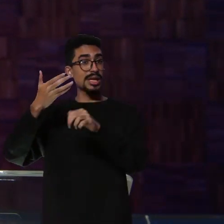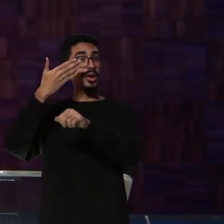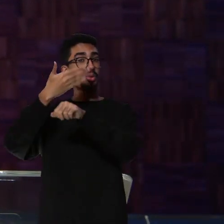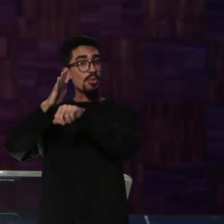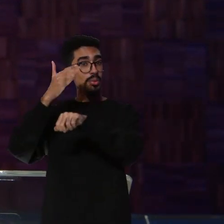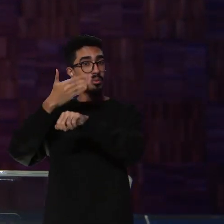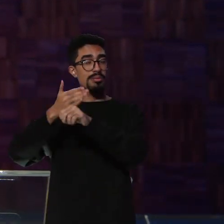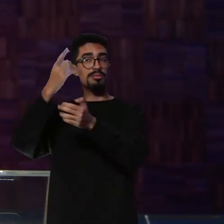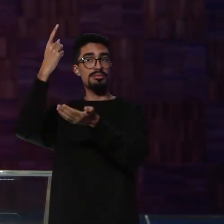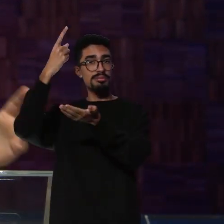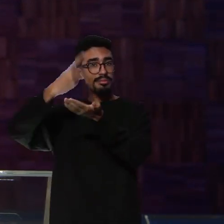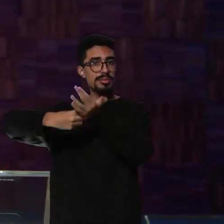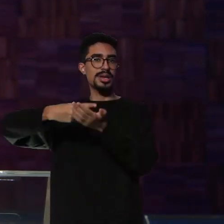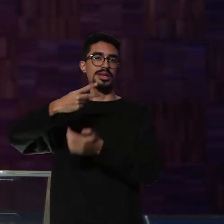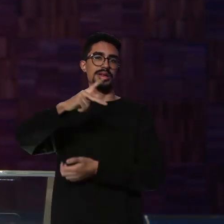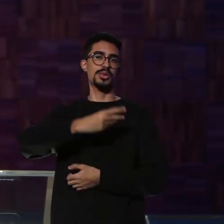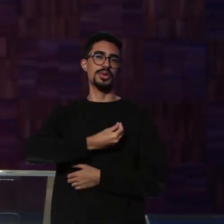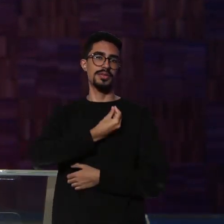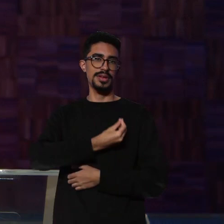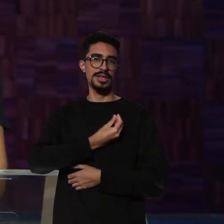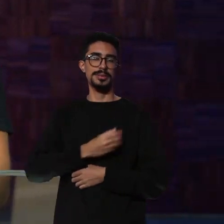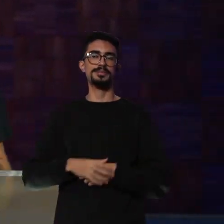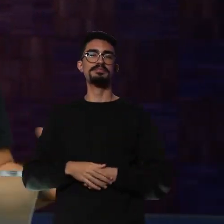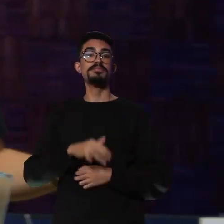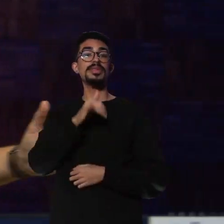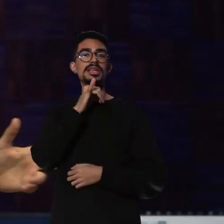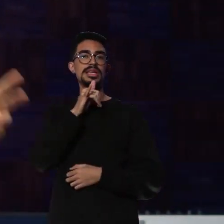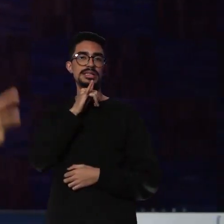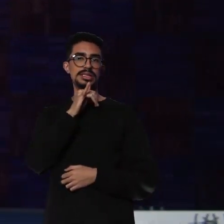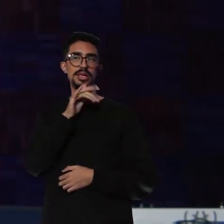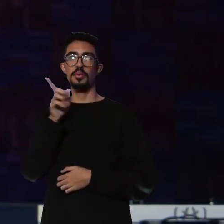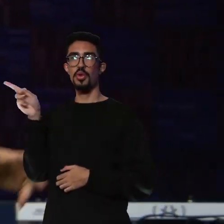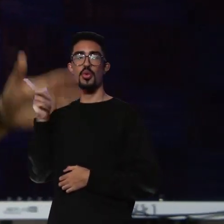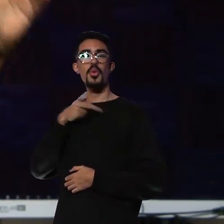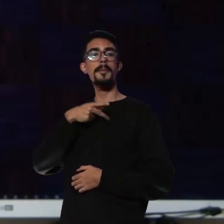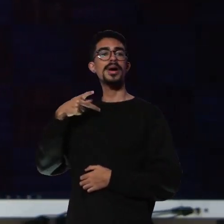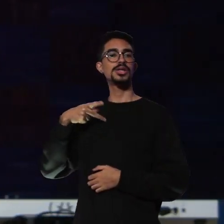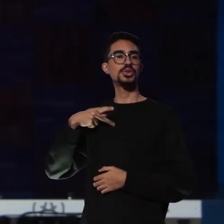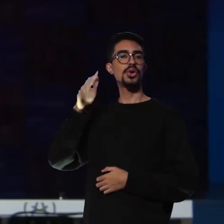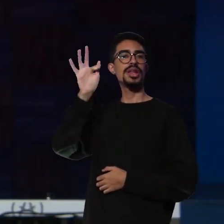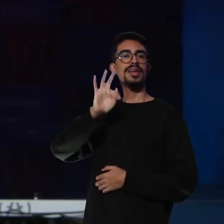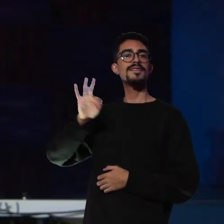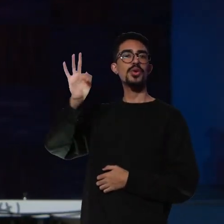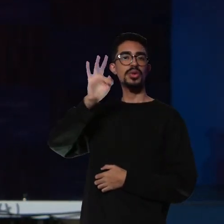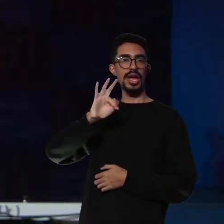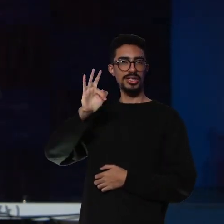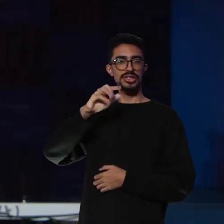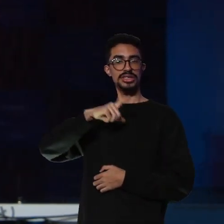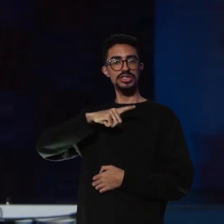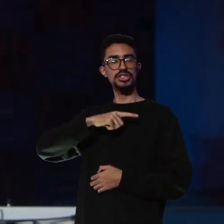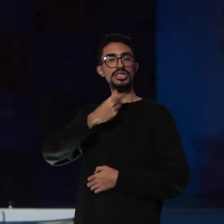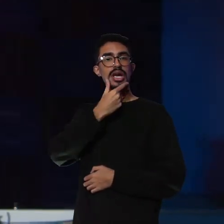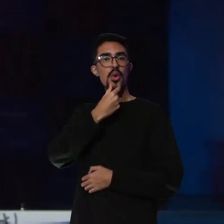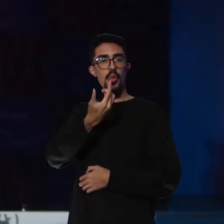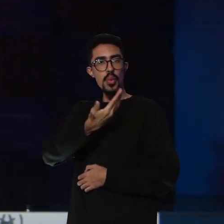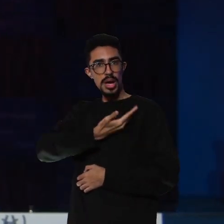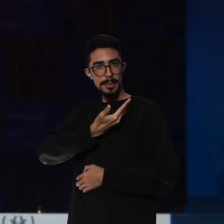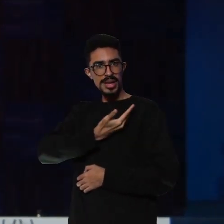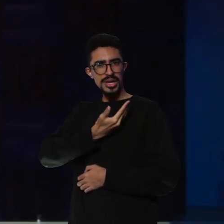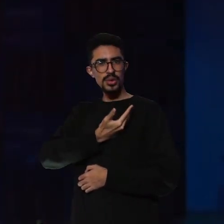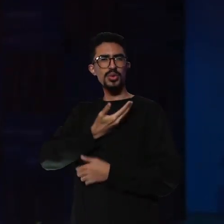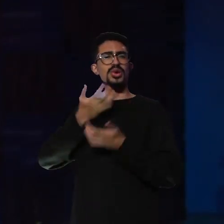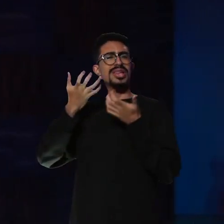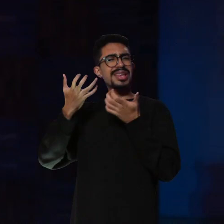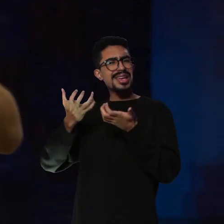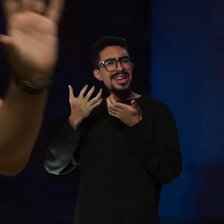vida. Quando eu estava na faculdade, tem um amigo meu que eu tentava falar de Jesus para ele diversas vezes. Mas ele sempre fechado, não